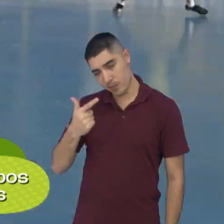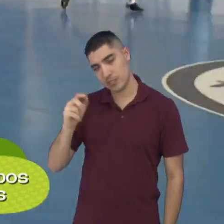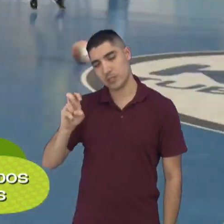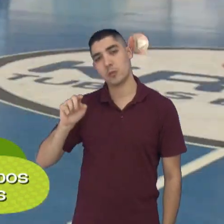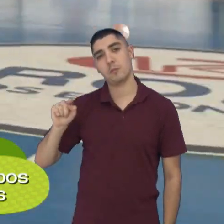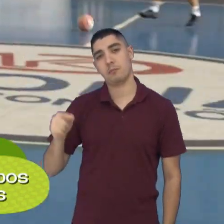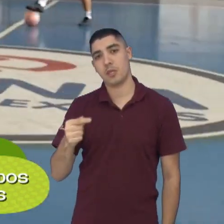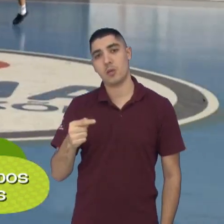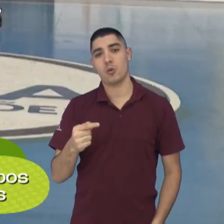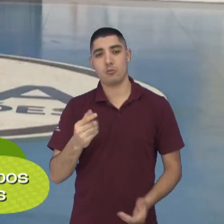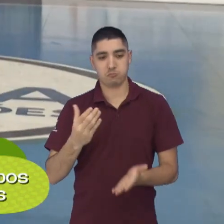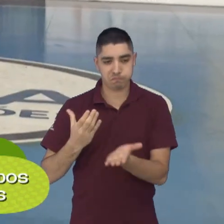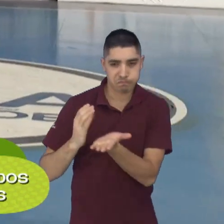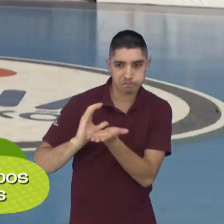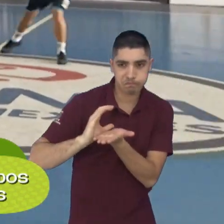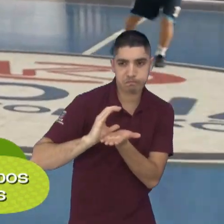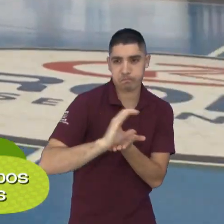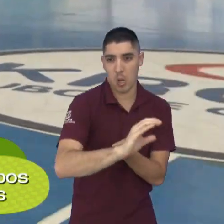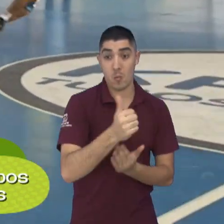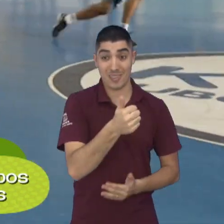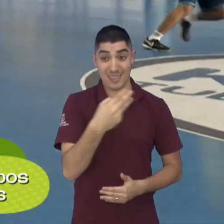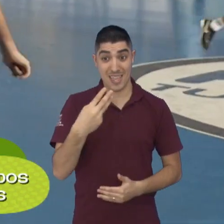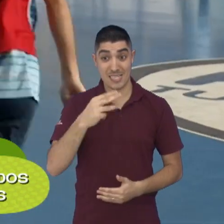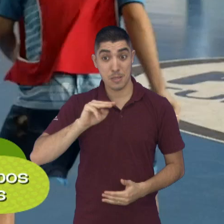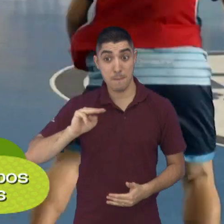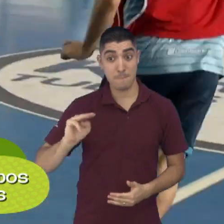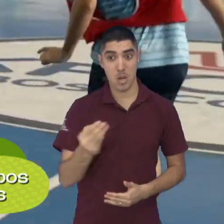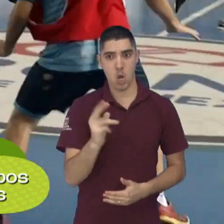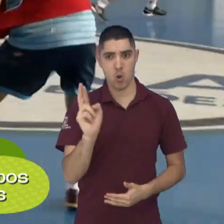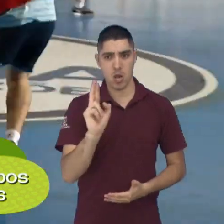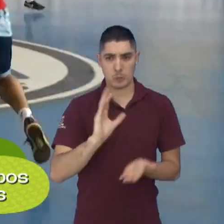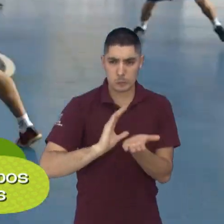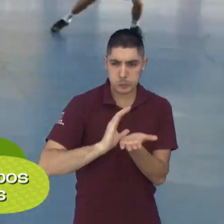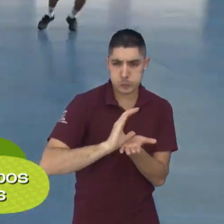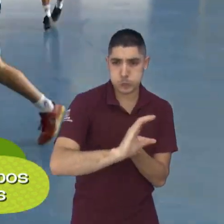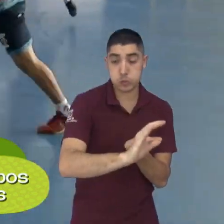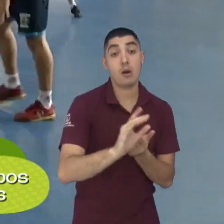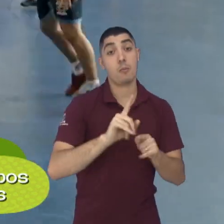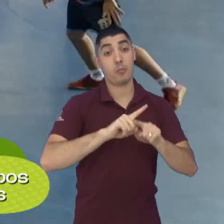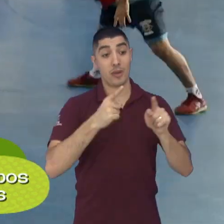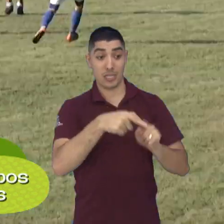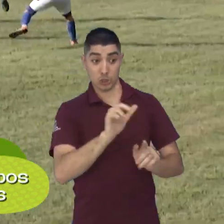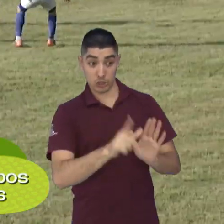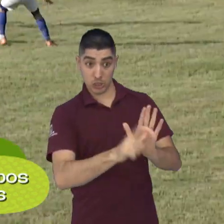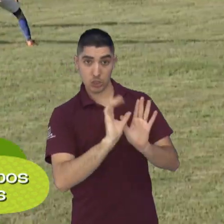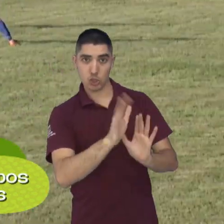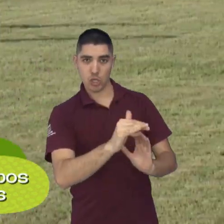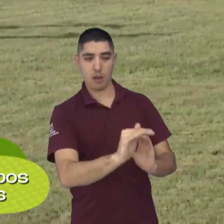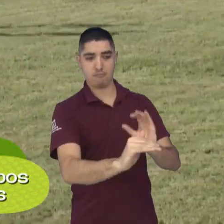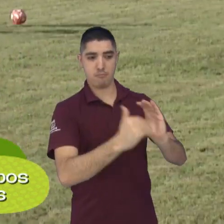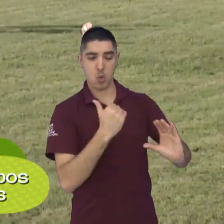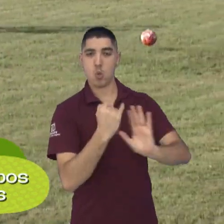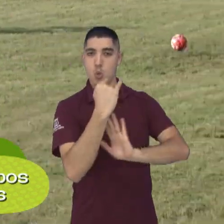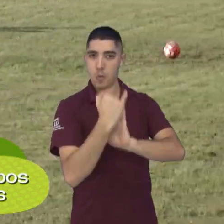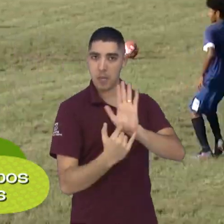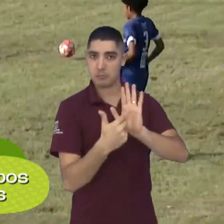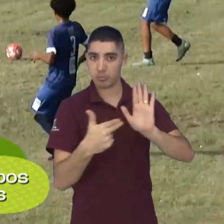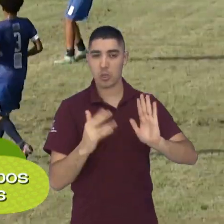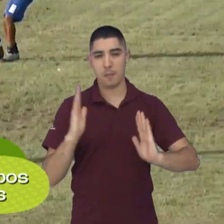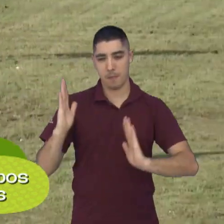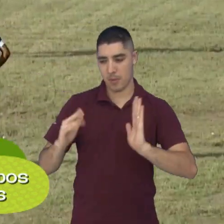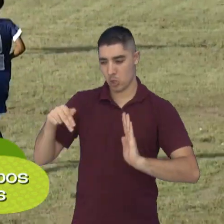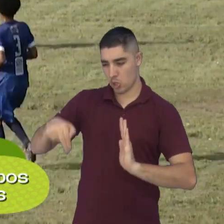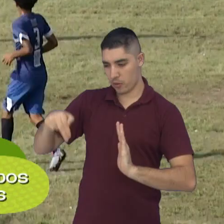13.025.492,57 centavos. Foram efetivamente captados mediante o envio de documentação durante o prazo de captação entre novembro e